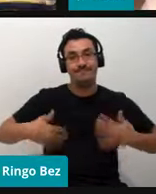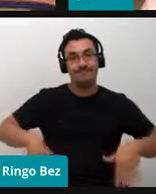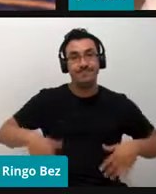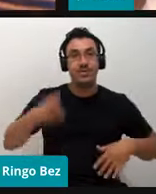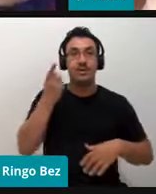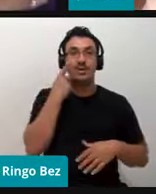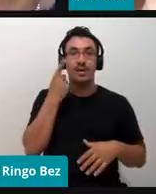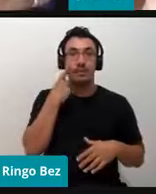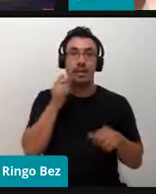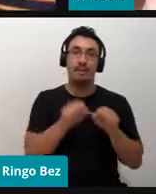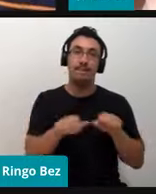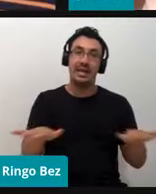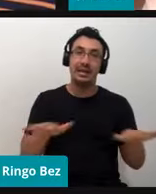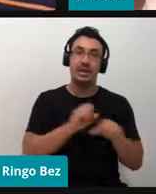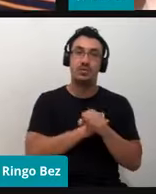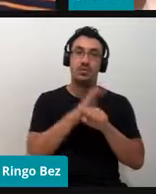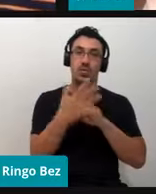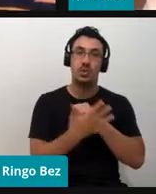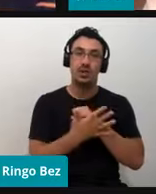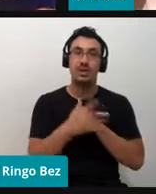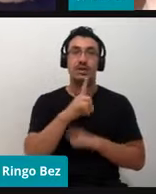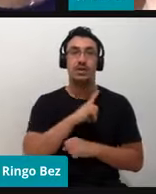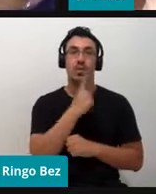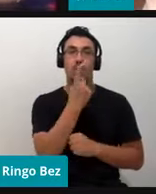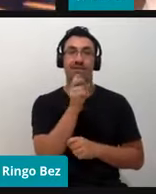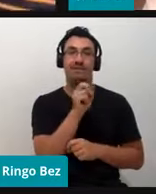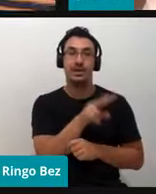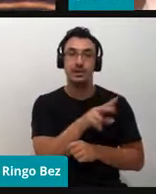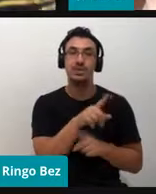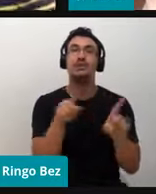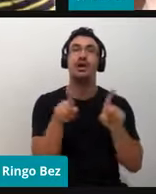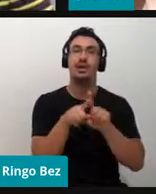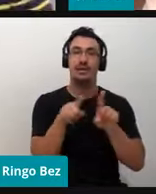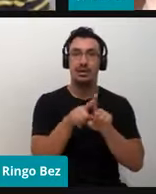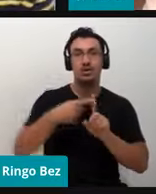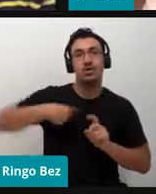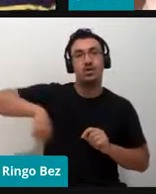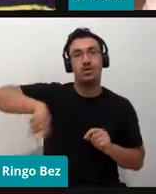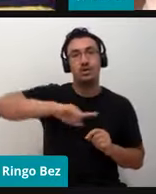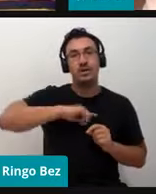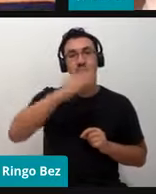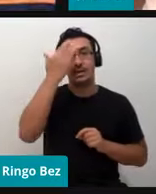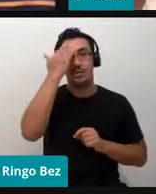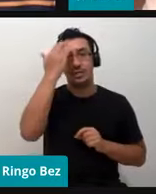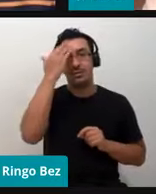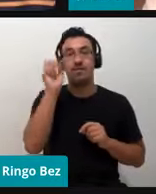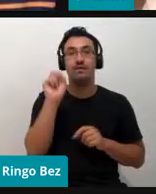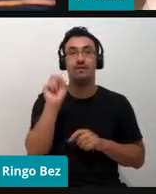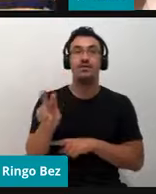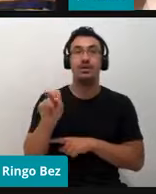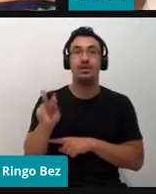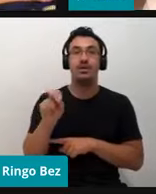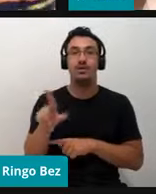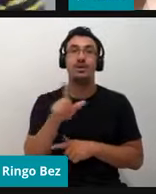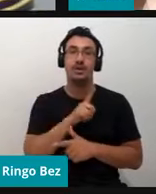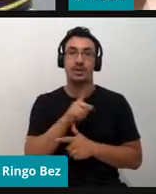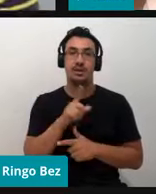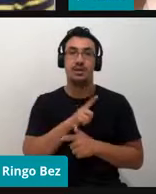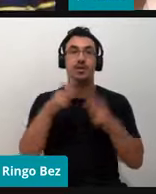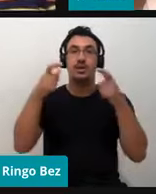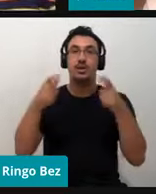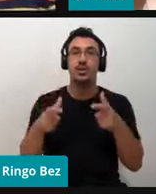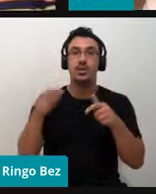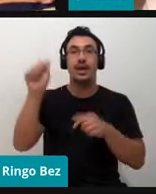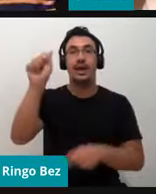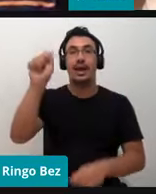pandemia hoje provocada por um tipo de vírus, e nós já sabemos, gente, que esse vírus, ele surge de uma região da Ásia, né, de uma